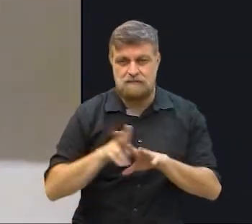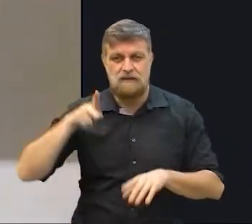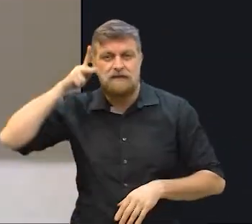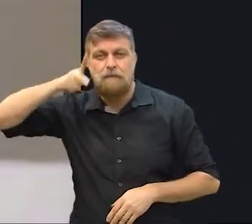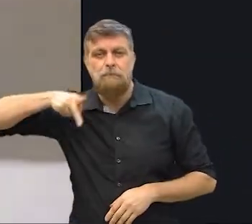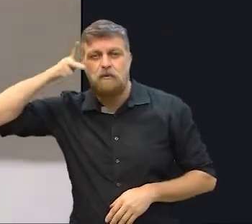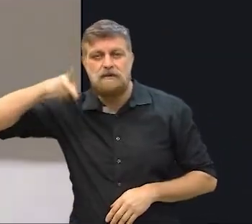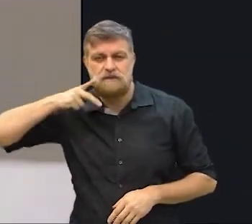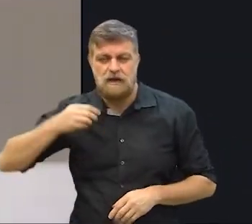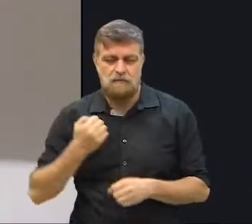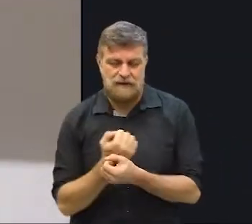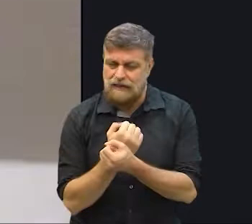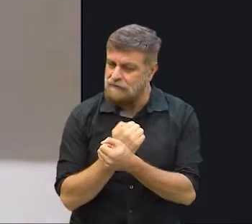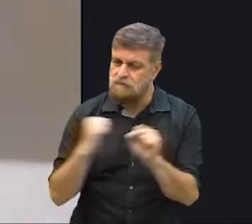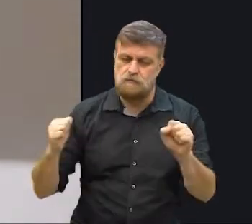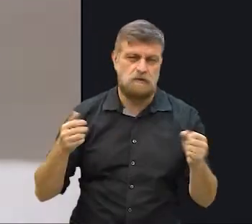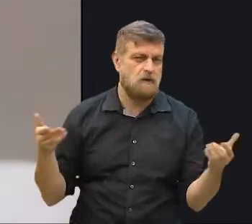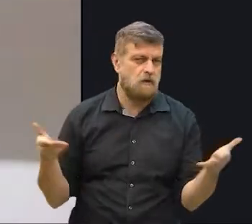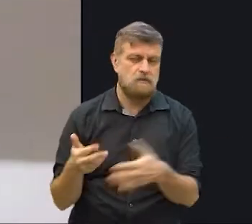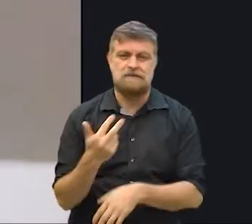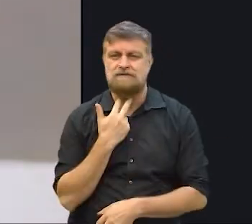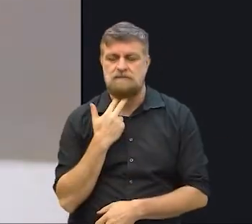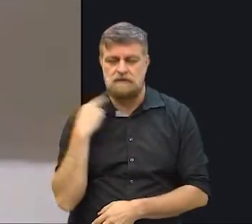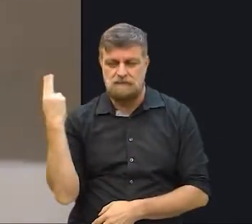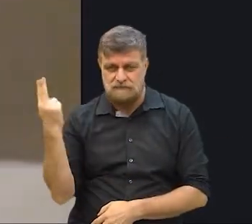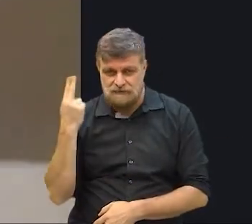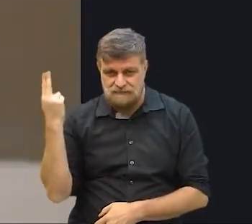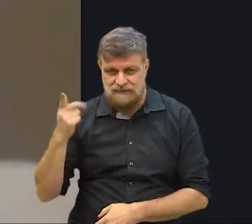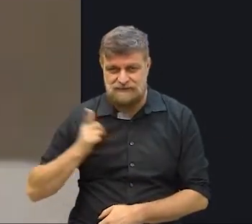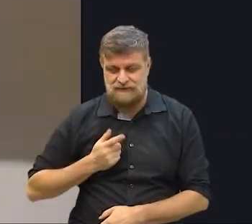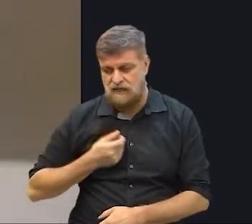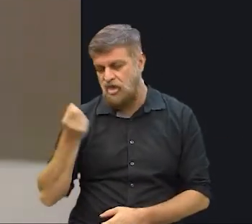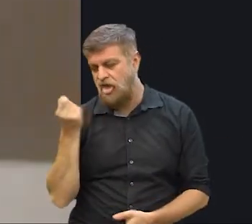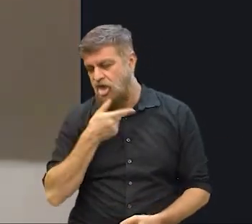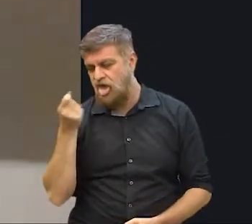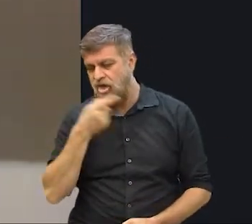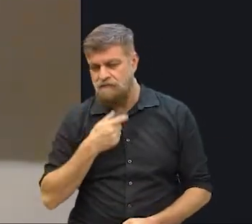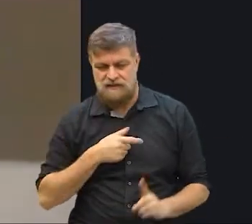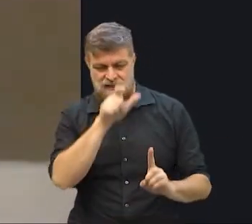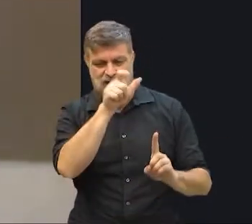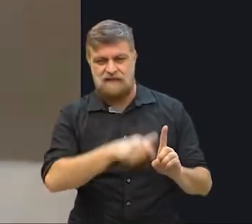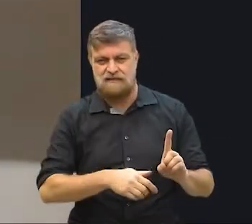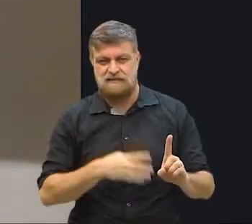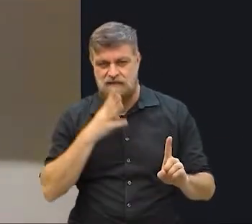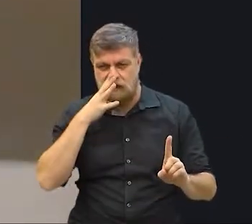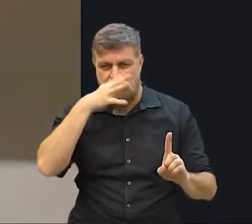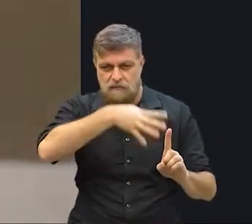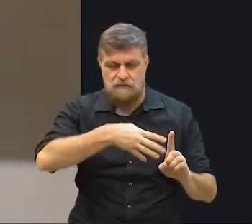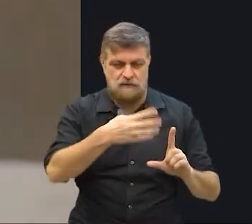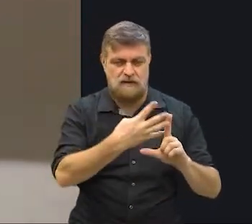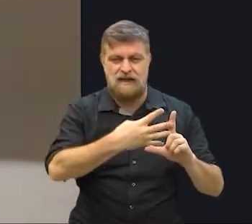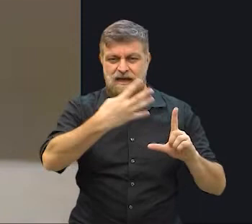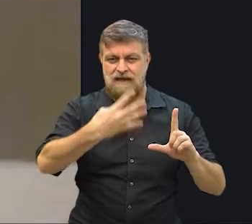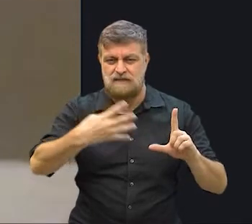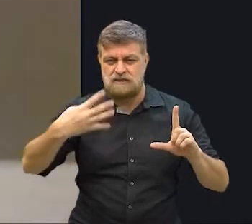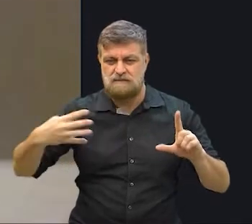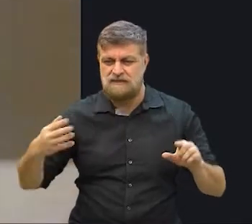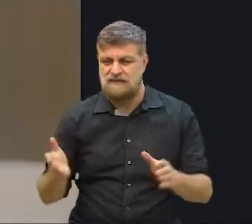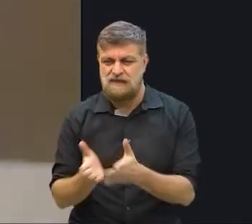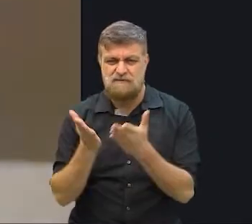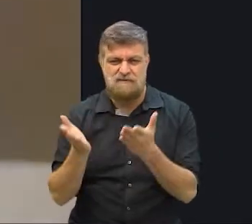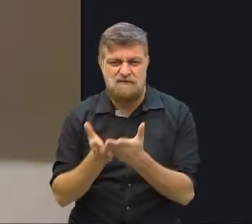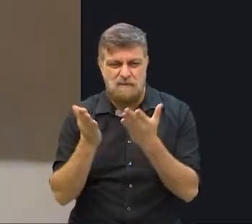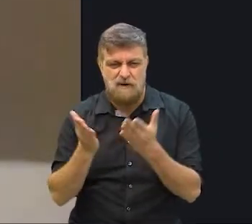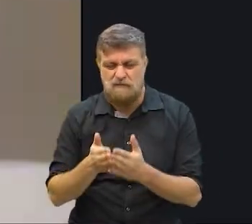empresas, na política. Porque é impossível hoje receber uma piada misógina,